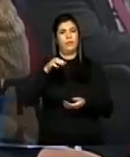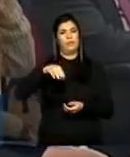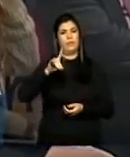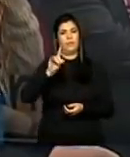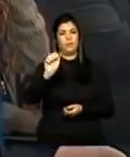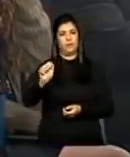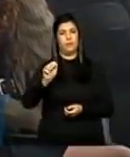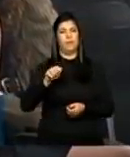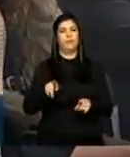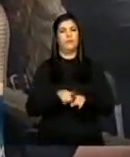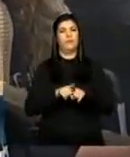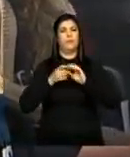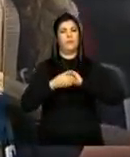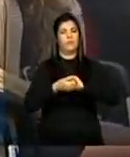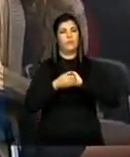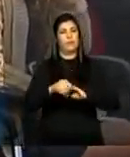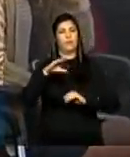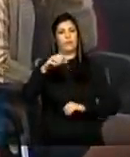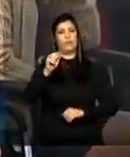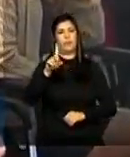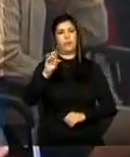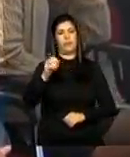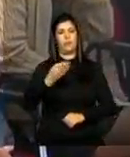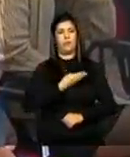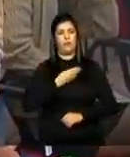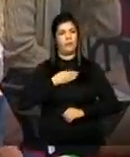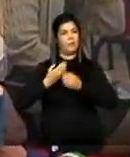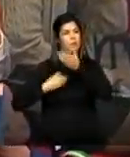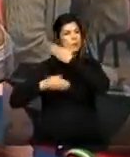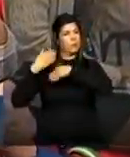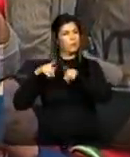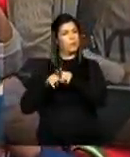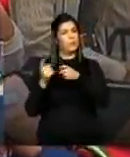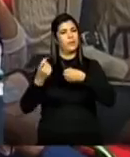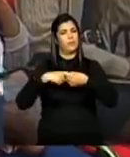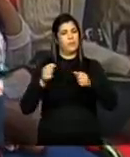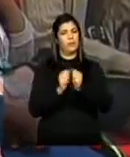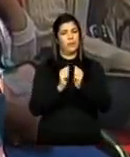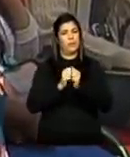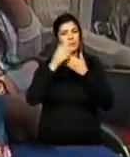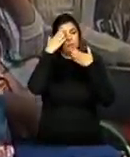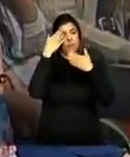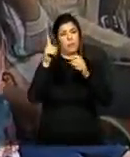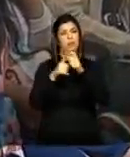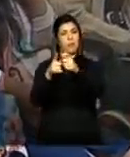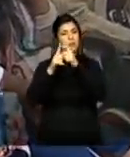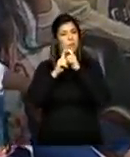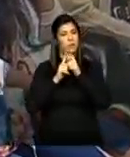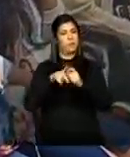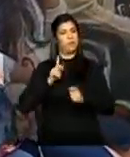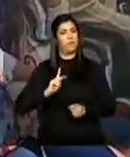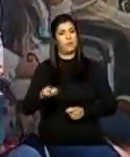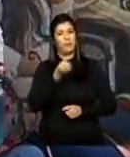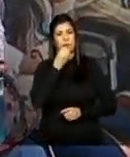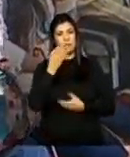Buto. Cumprimentar o Carlos Guedes, meu amigo de longa data e parceiro, agradecer as palavras generosas de